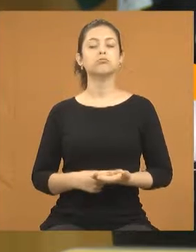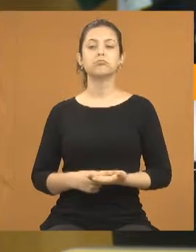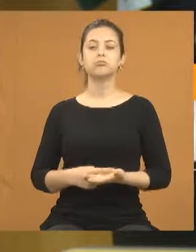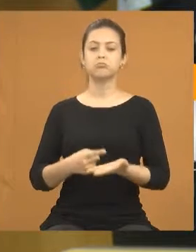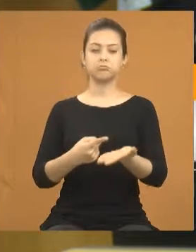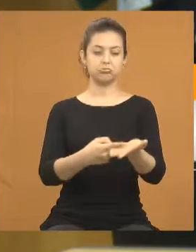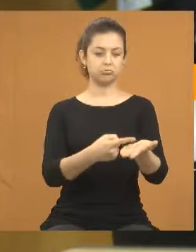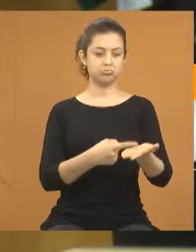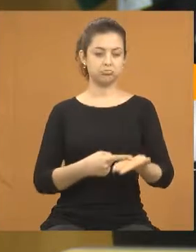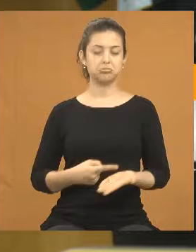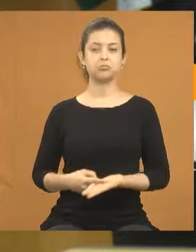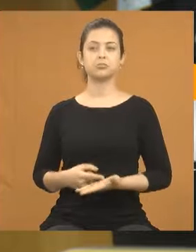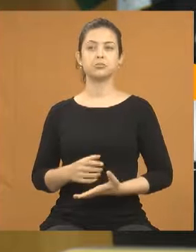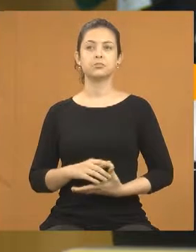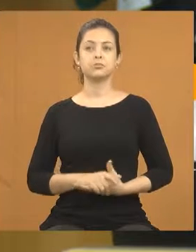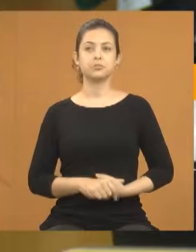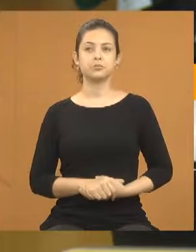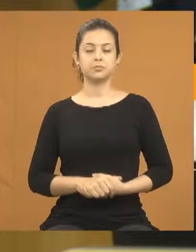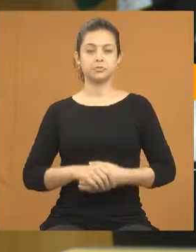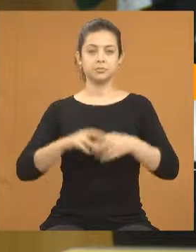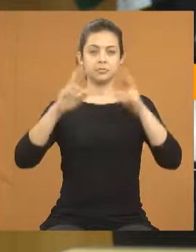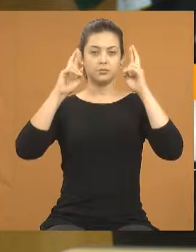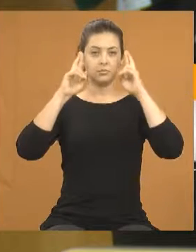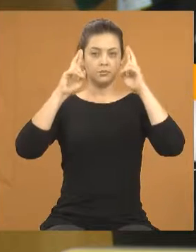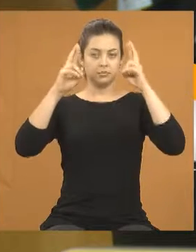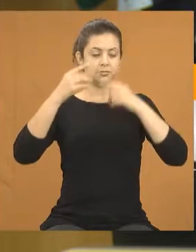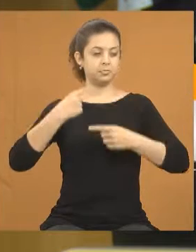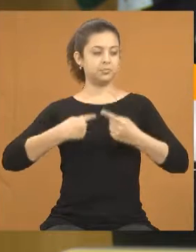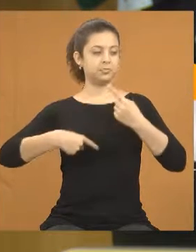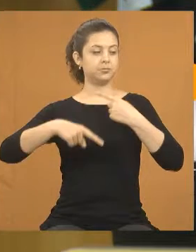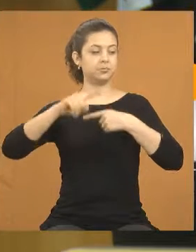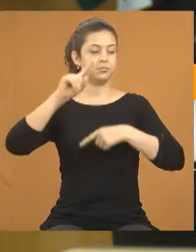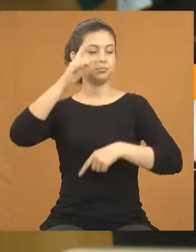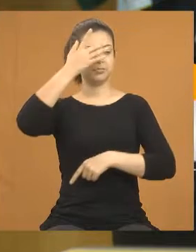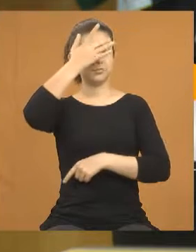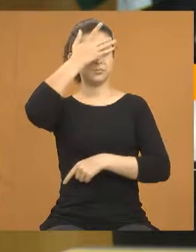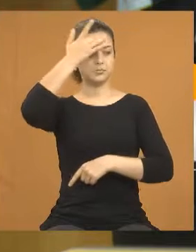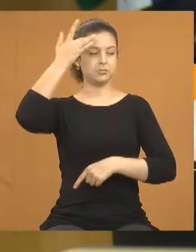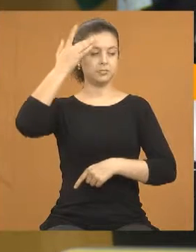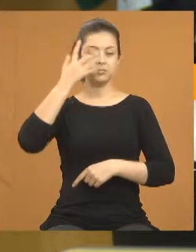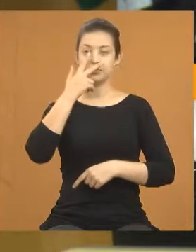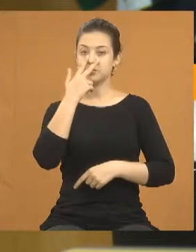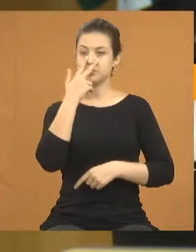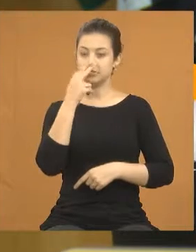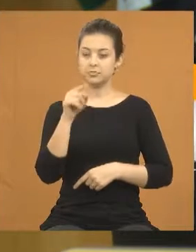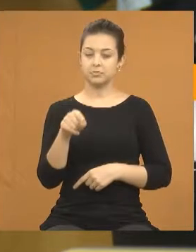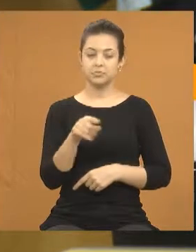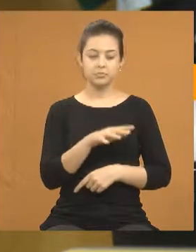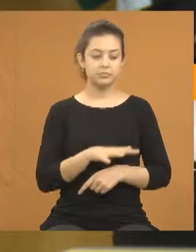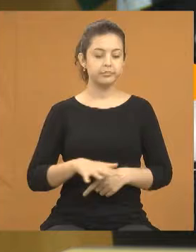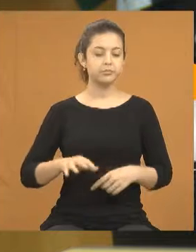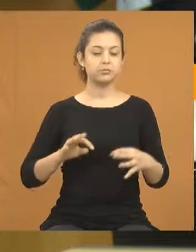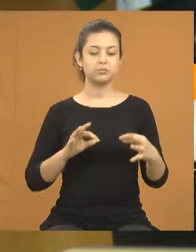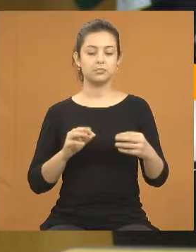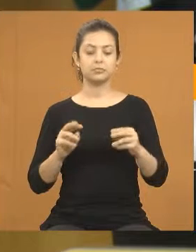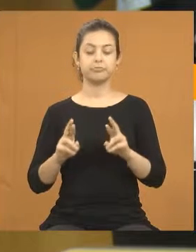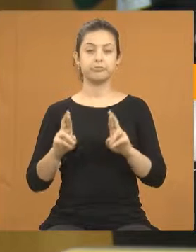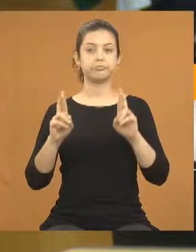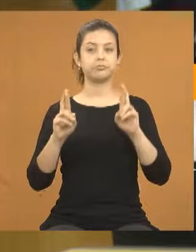população, cresça no respeito com as pessoas. Eu acho que é isso que todos os munícipes